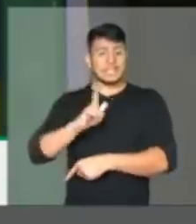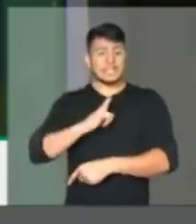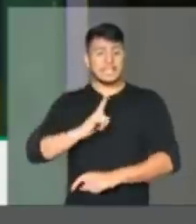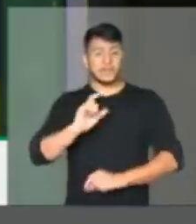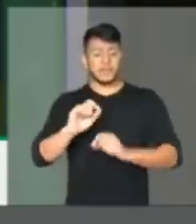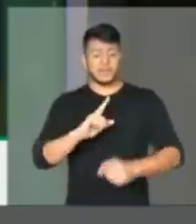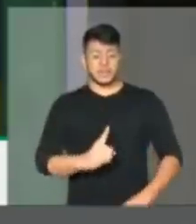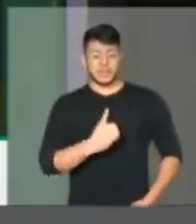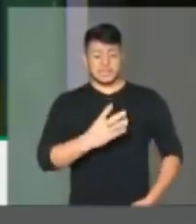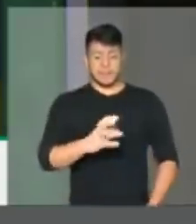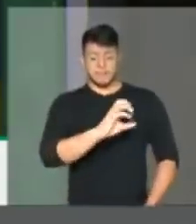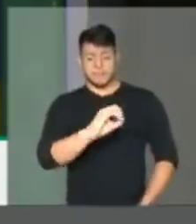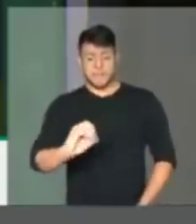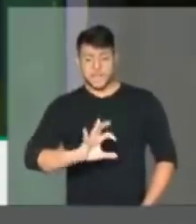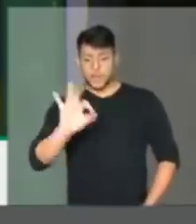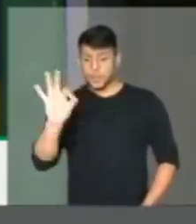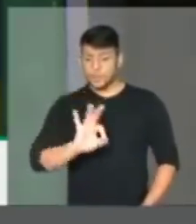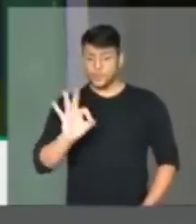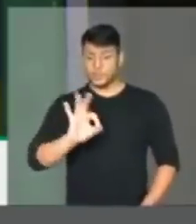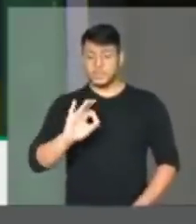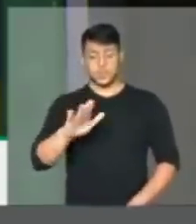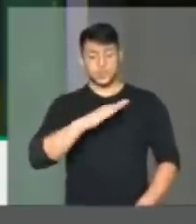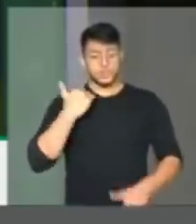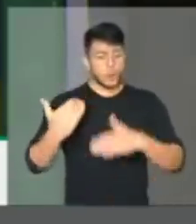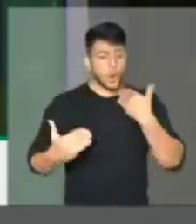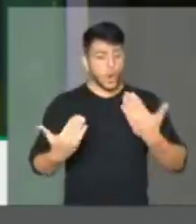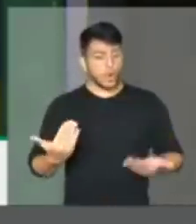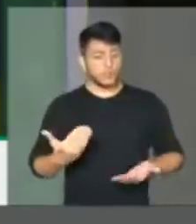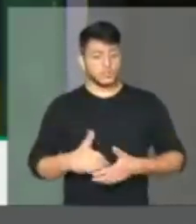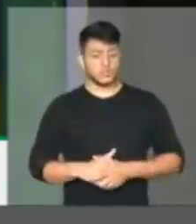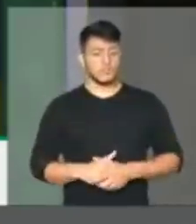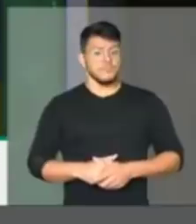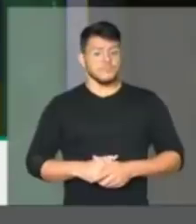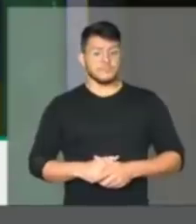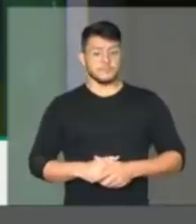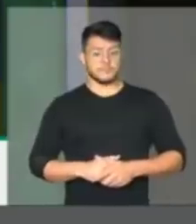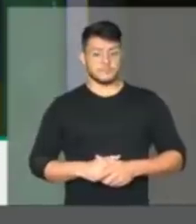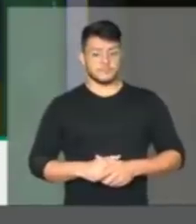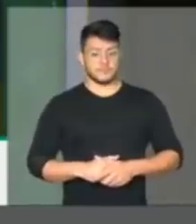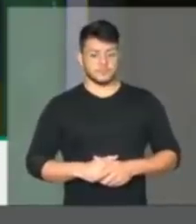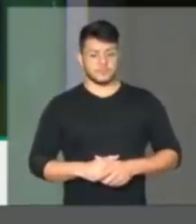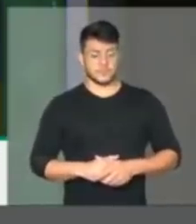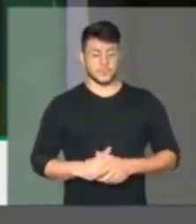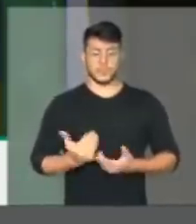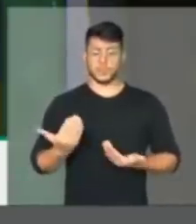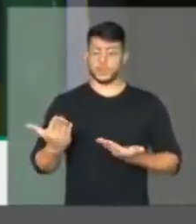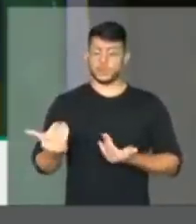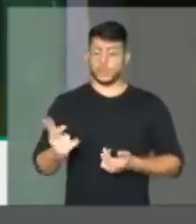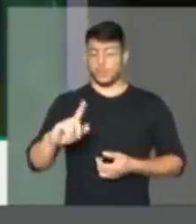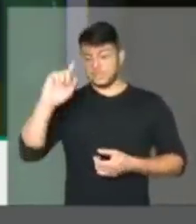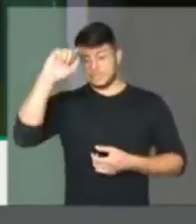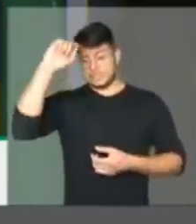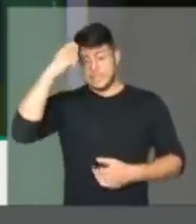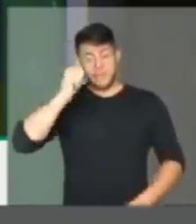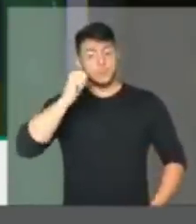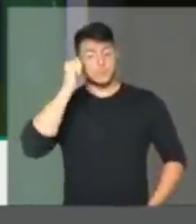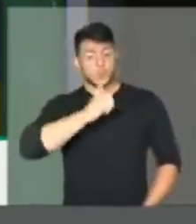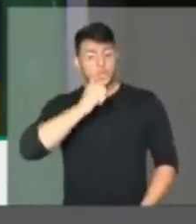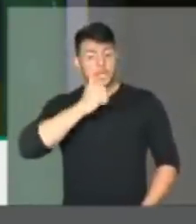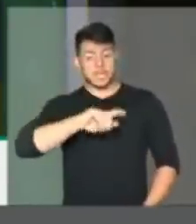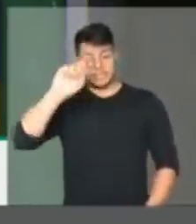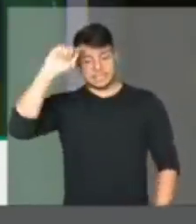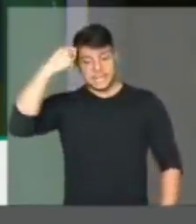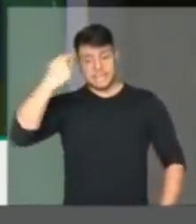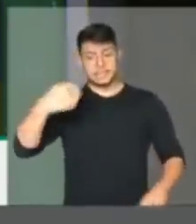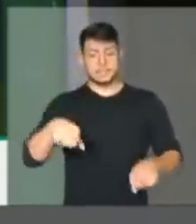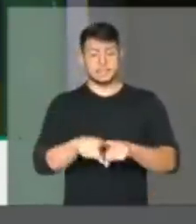de 1000% desde 2006 de aumento da morte da juventude negra, das mulheres negras, das